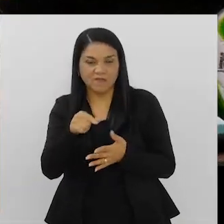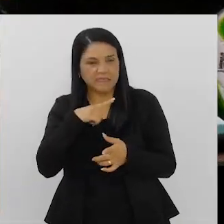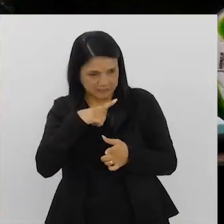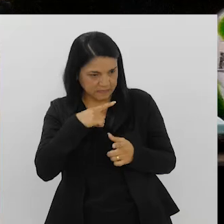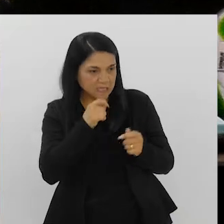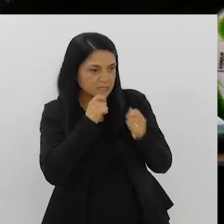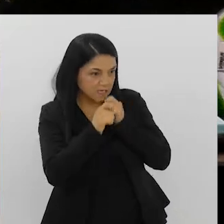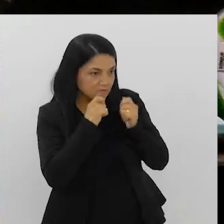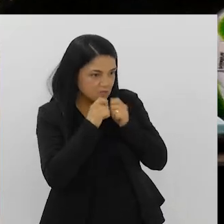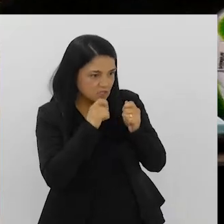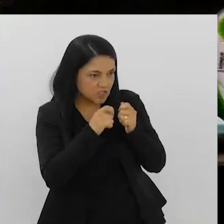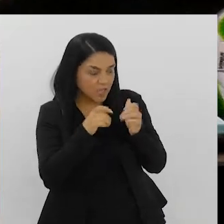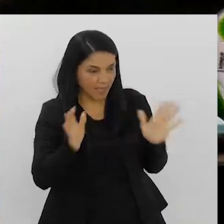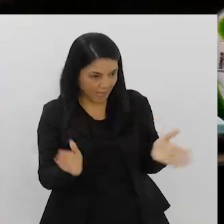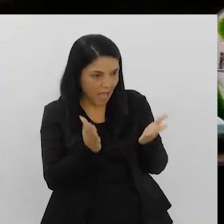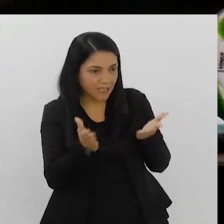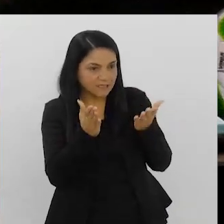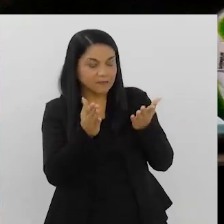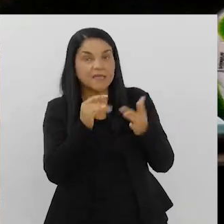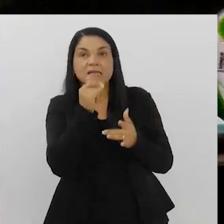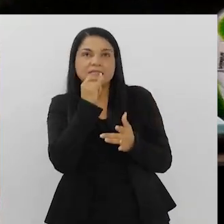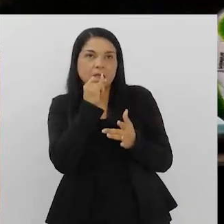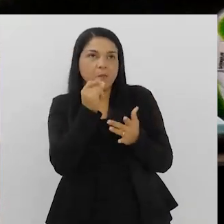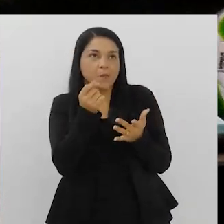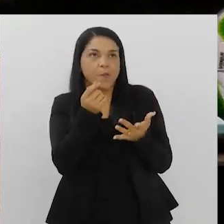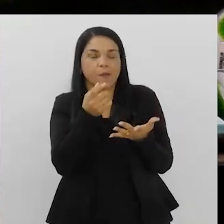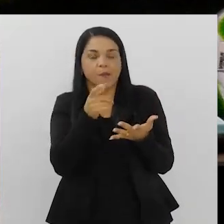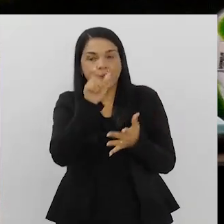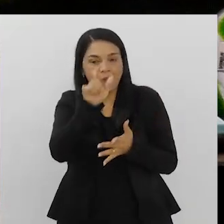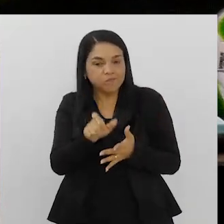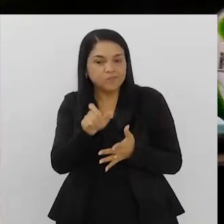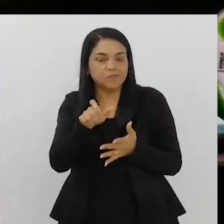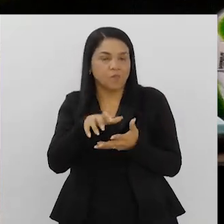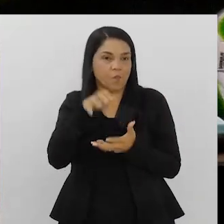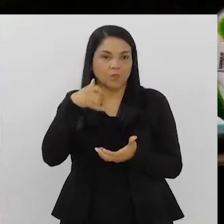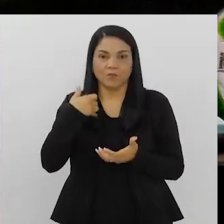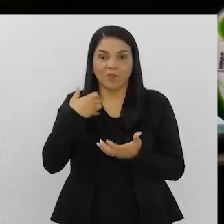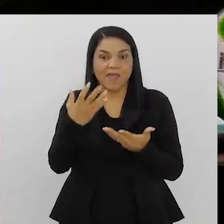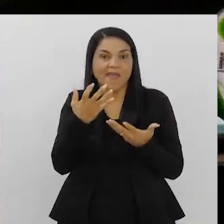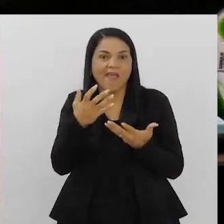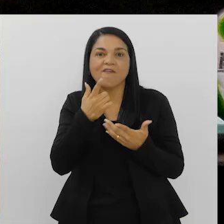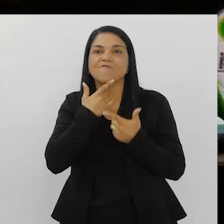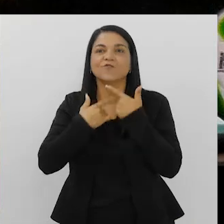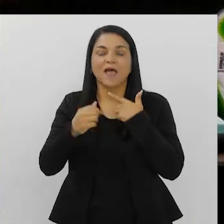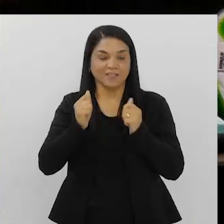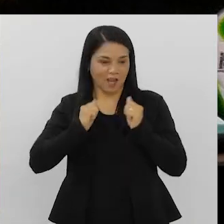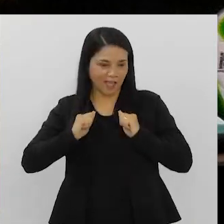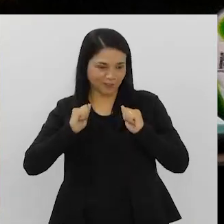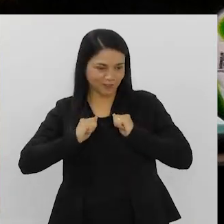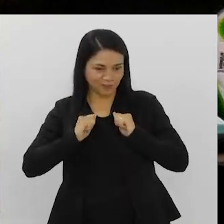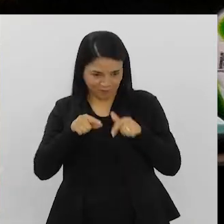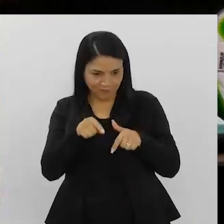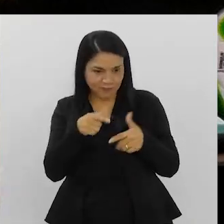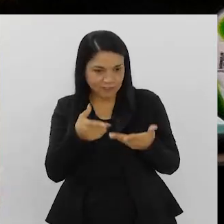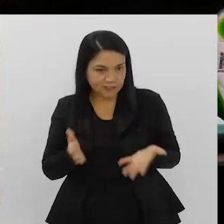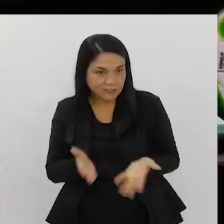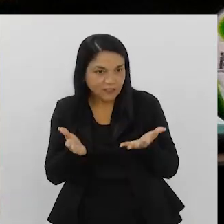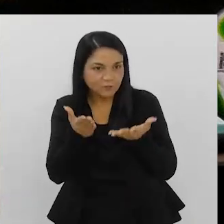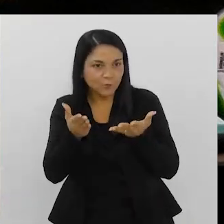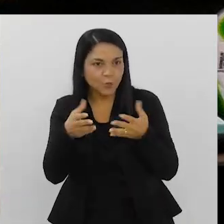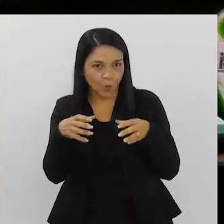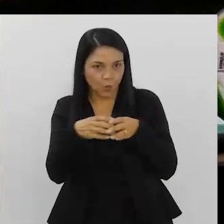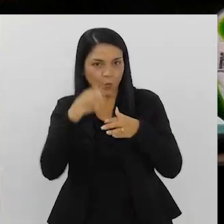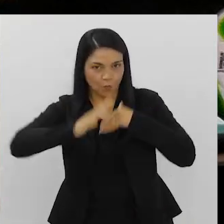onde vocês estimulam, eu queria ser artista, tem muita gente que tem essa vontade, né? Eu noto isso. E aí vocês estimulam, então